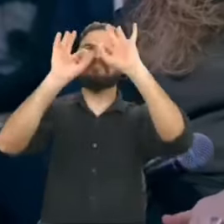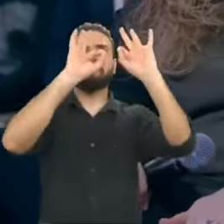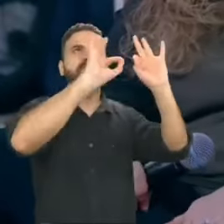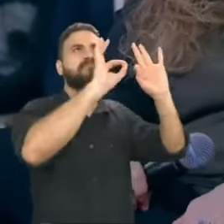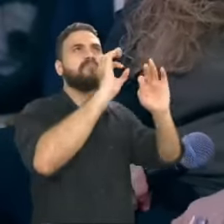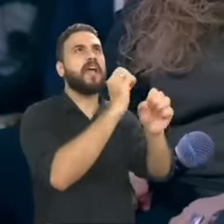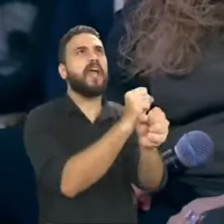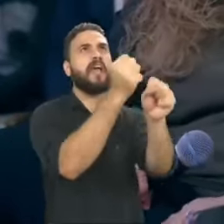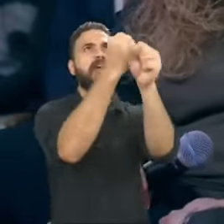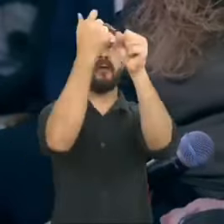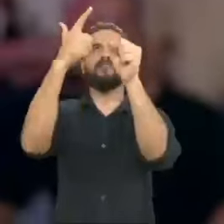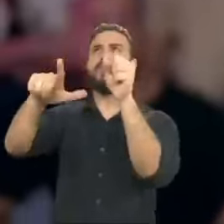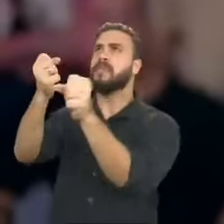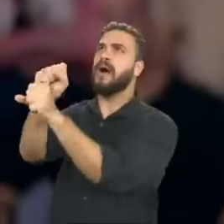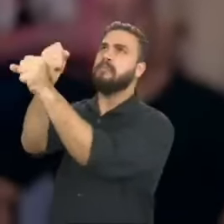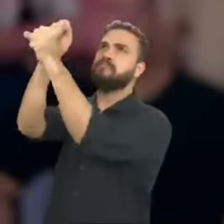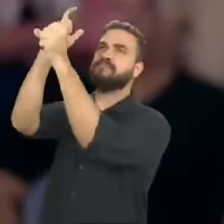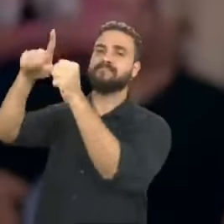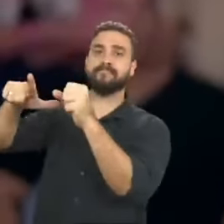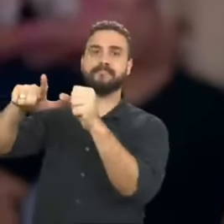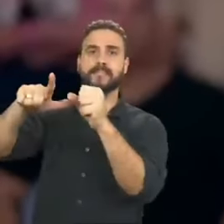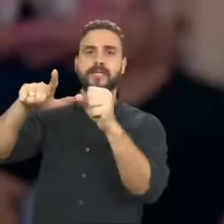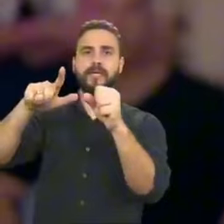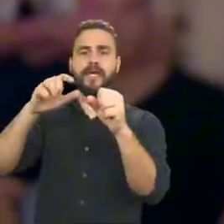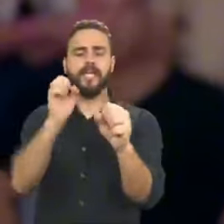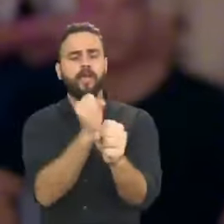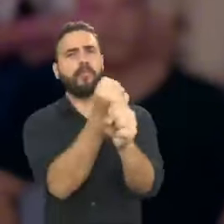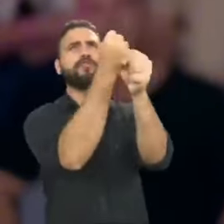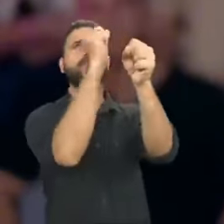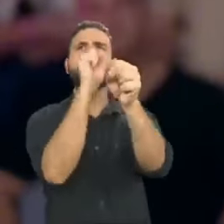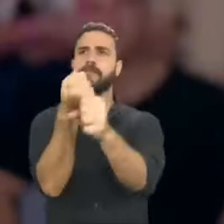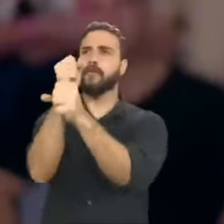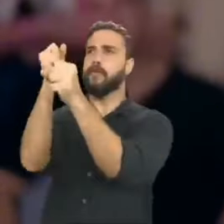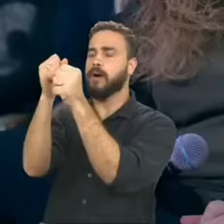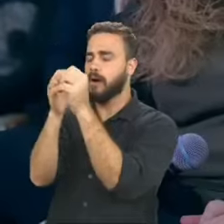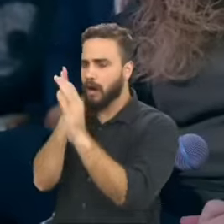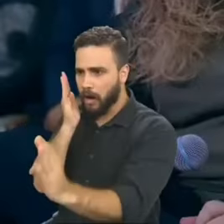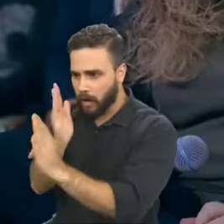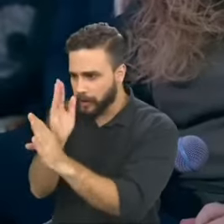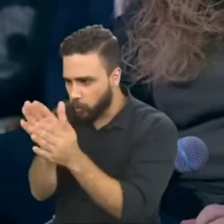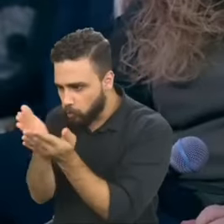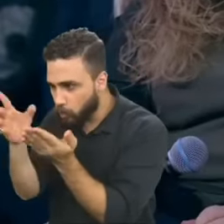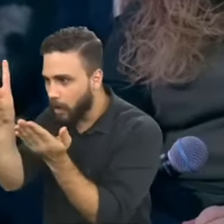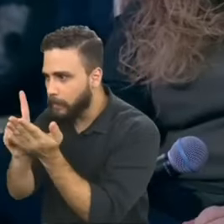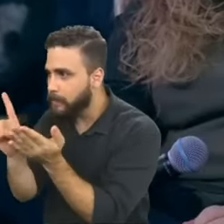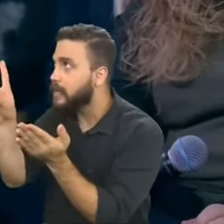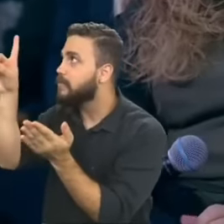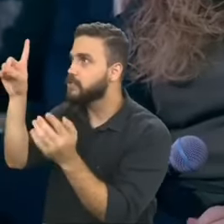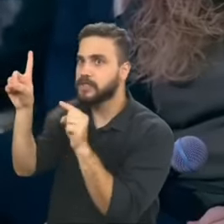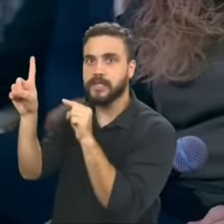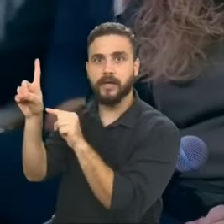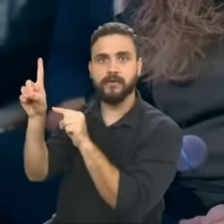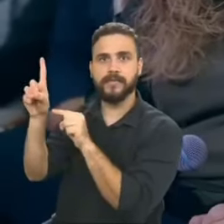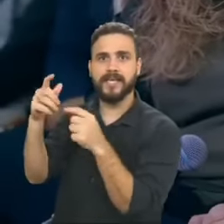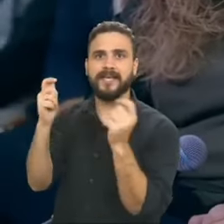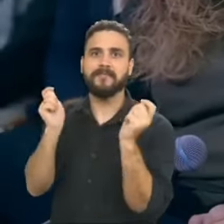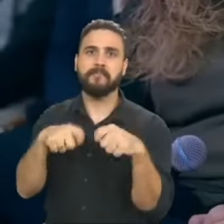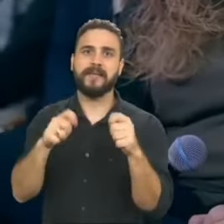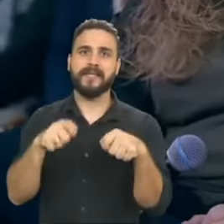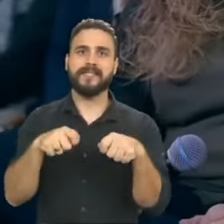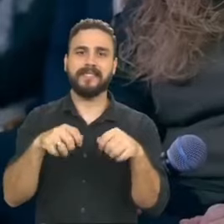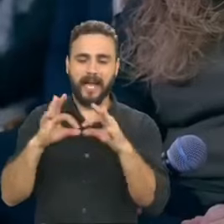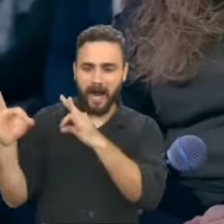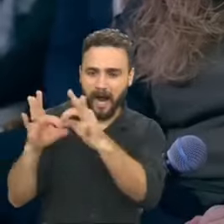É interessante. O livro da lei foi encontrado e começou uma reforma espiritual. Então, muitas vezes, a geração que